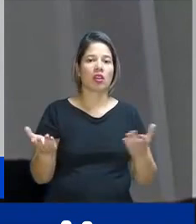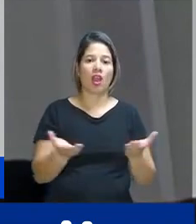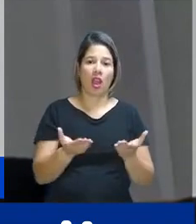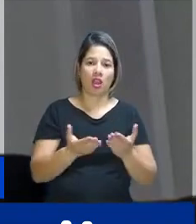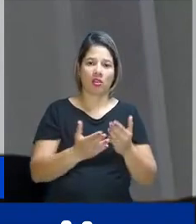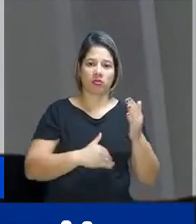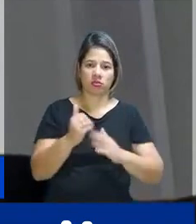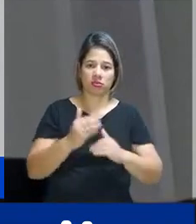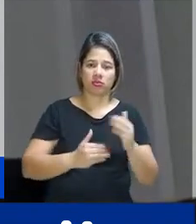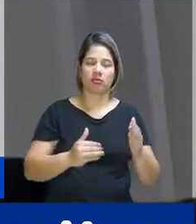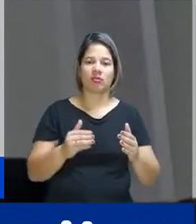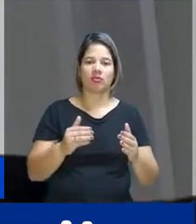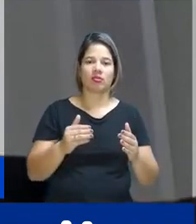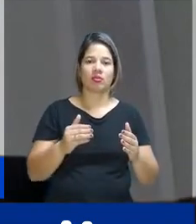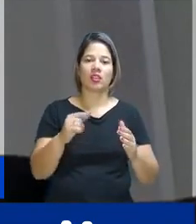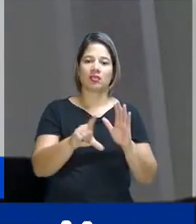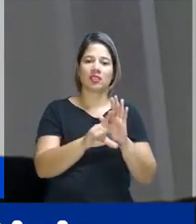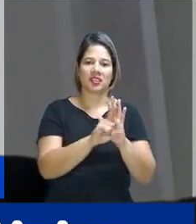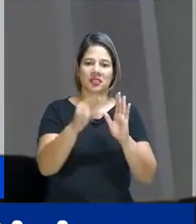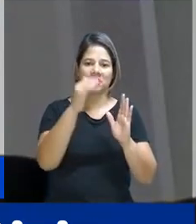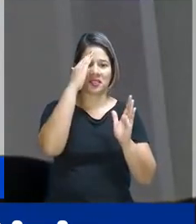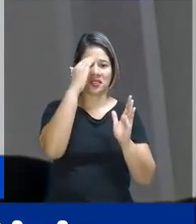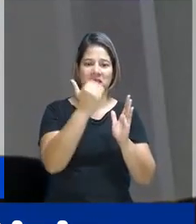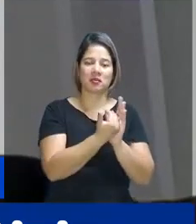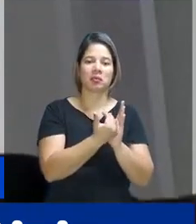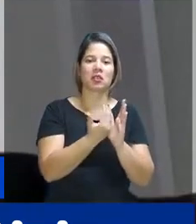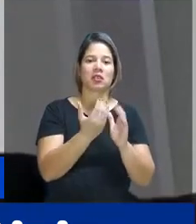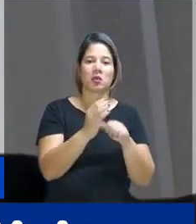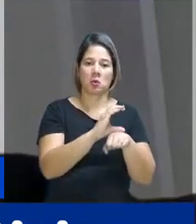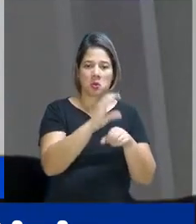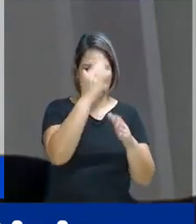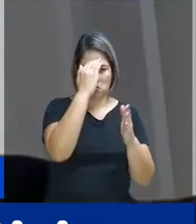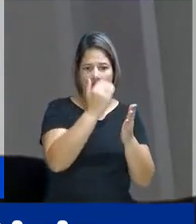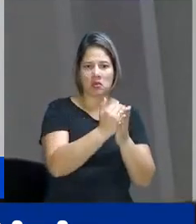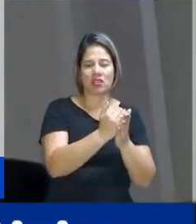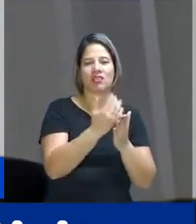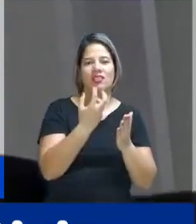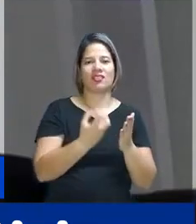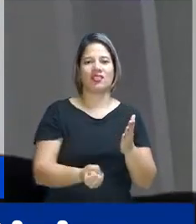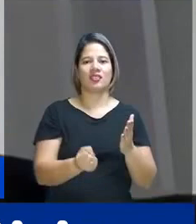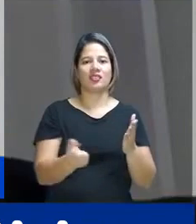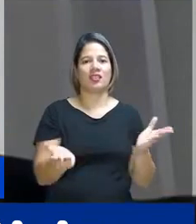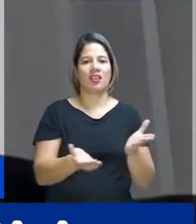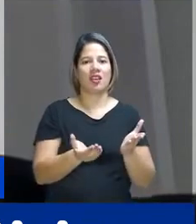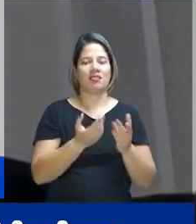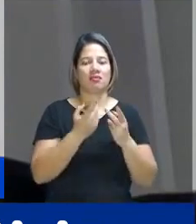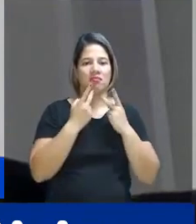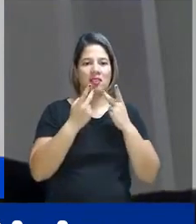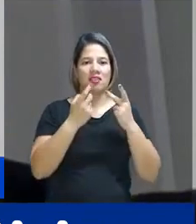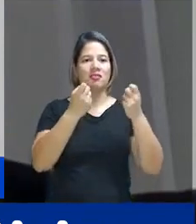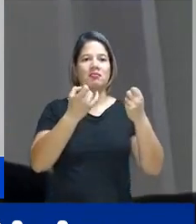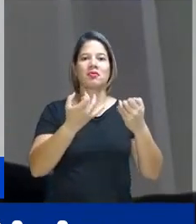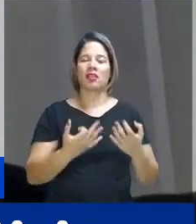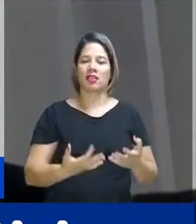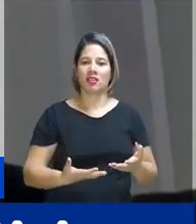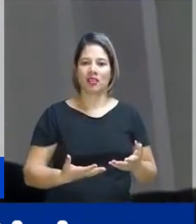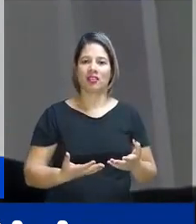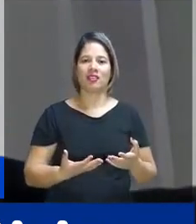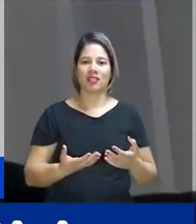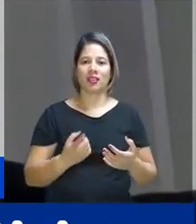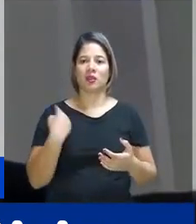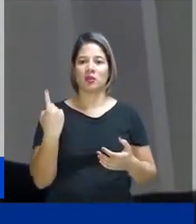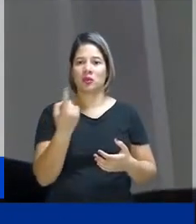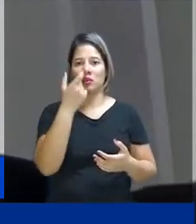sua obrigação com a lei, com a Constituição, de expressar os nossos pensamentos como